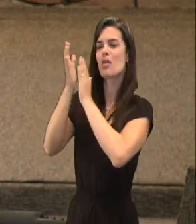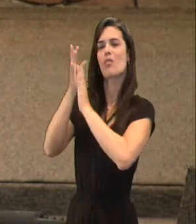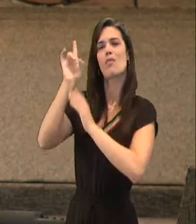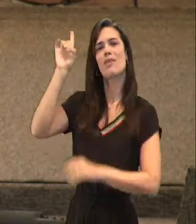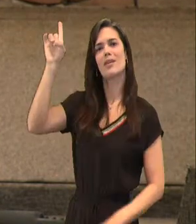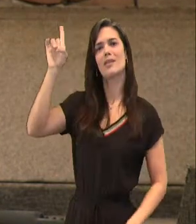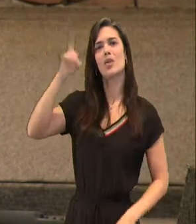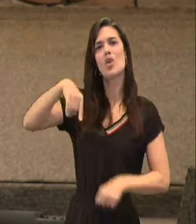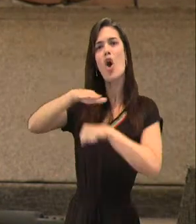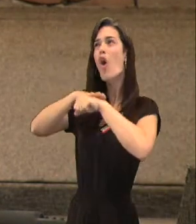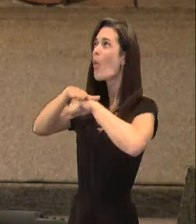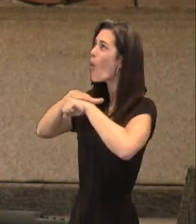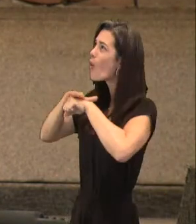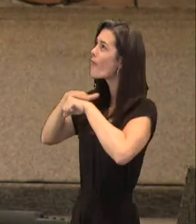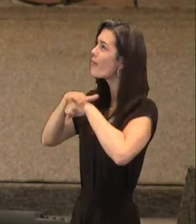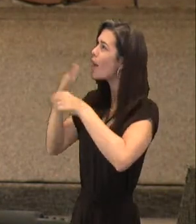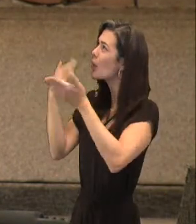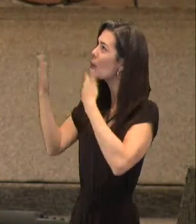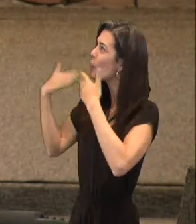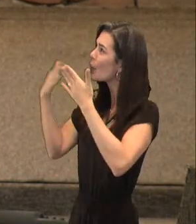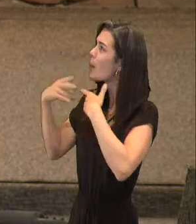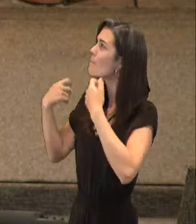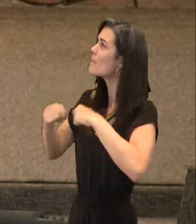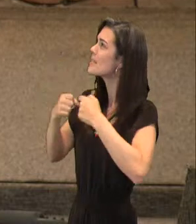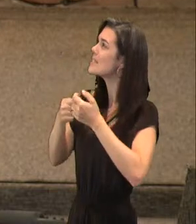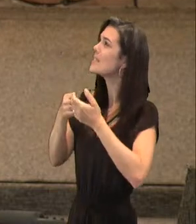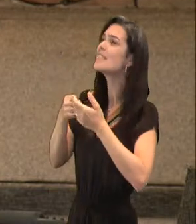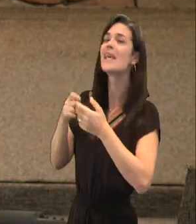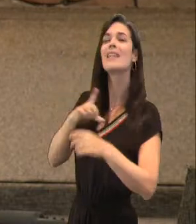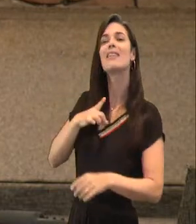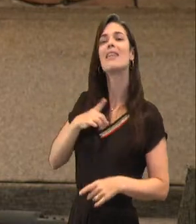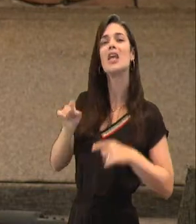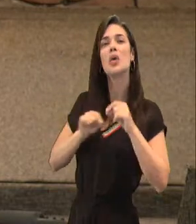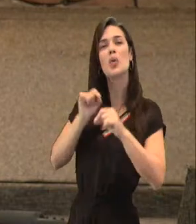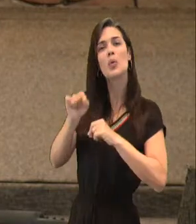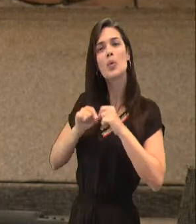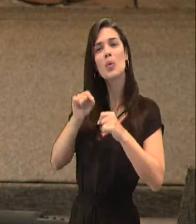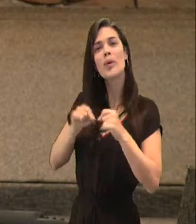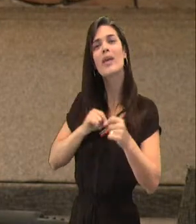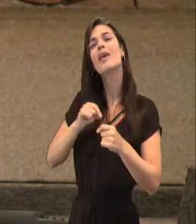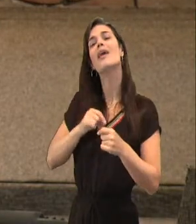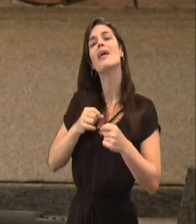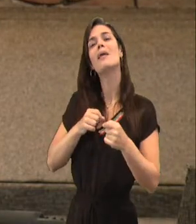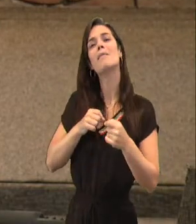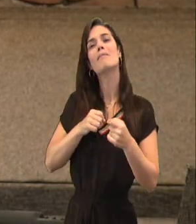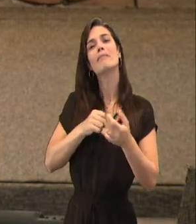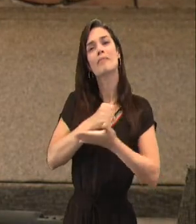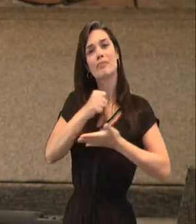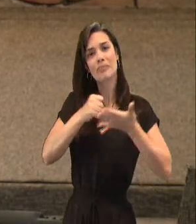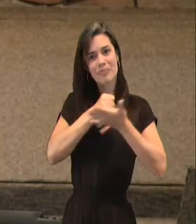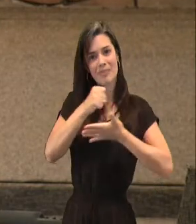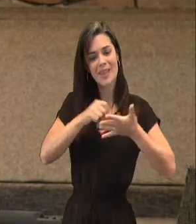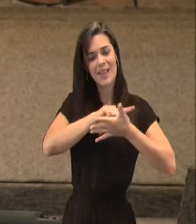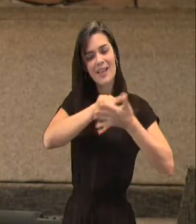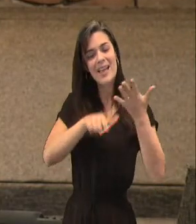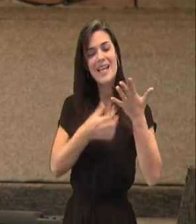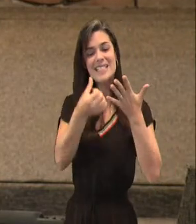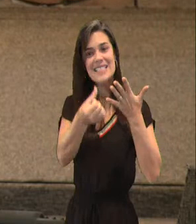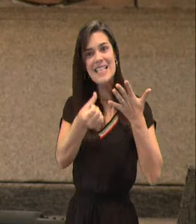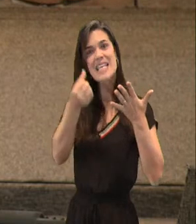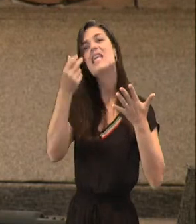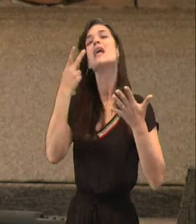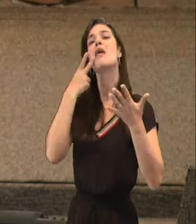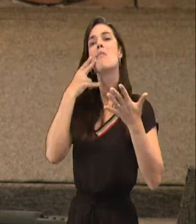Senhor precisa ser baseada nessas premissas, na premissa da paternidade,